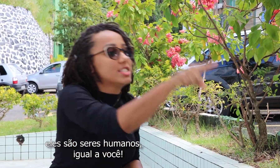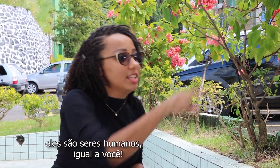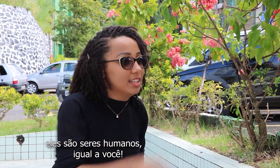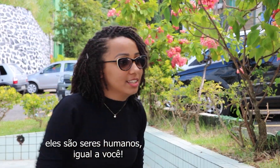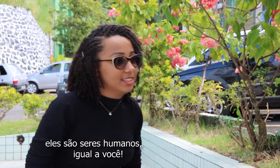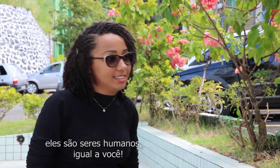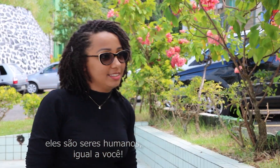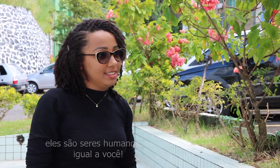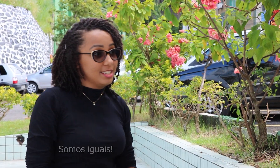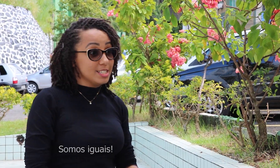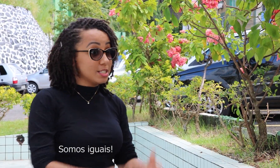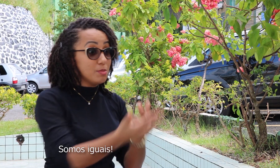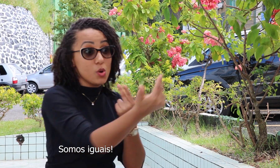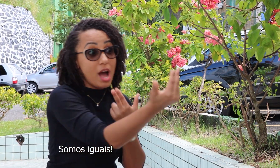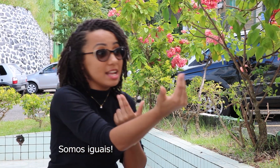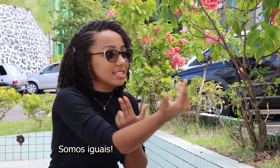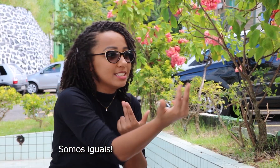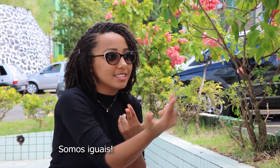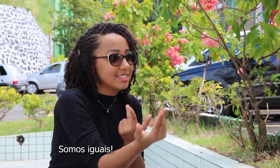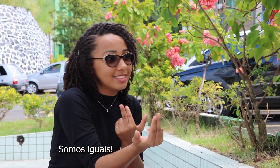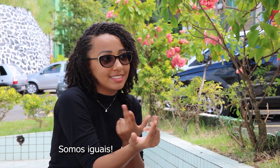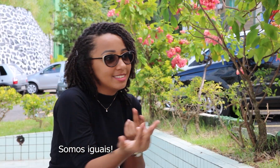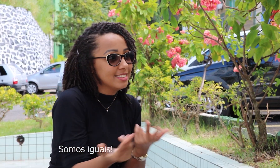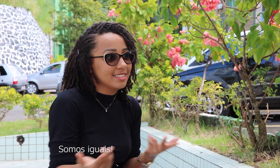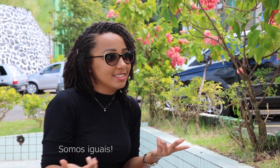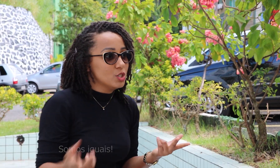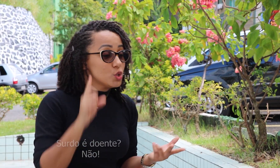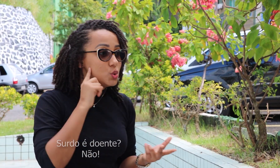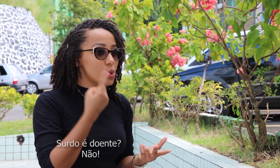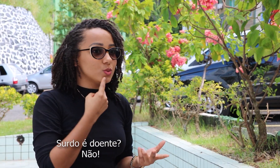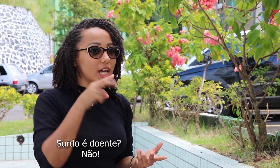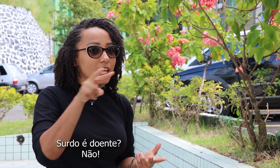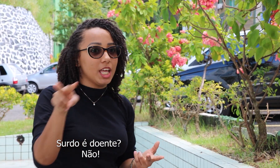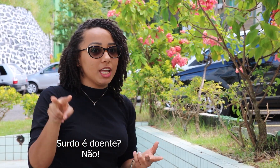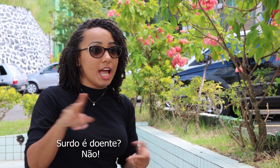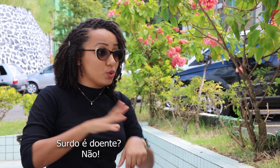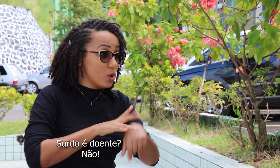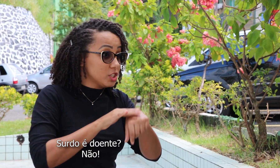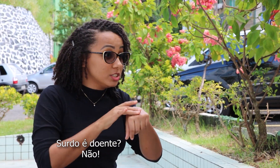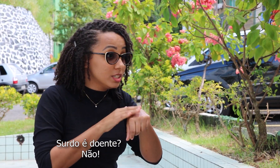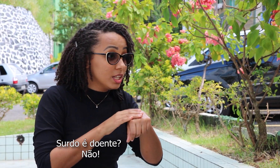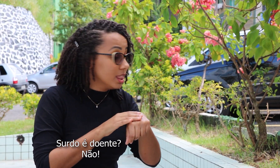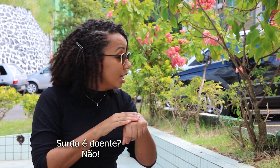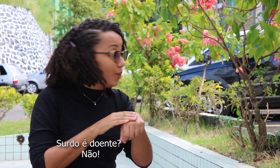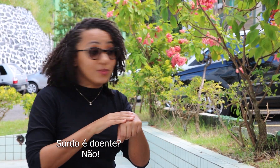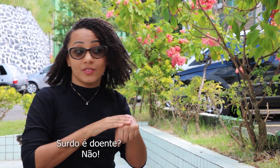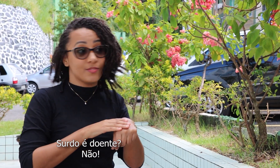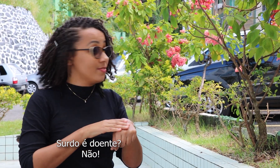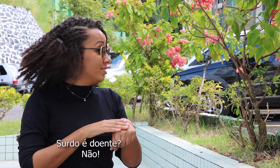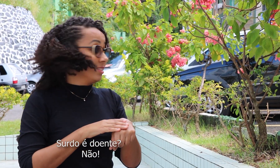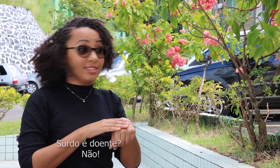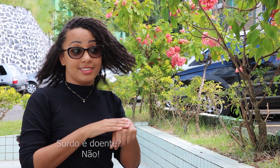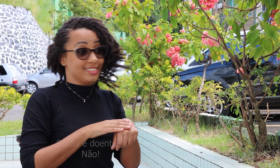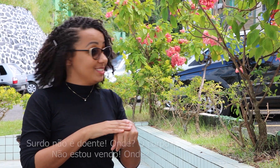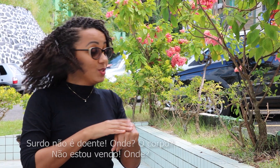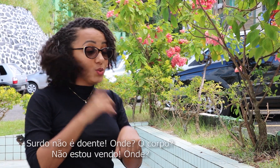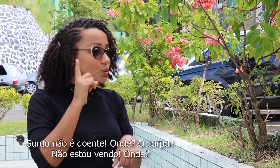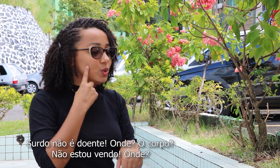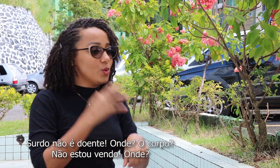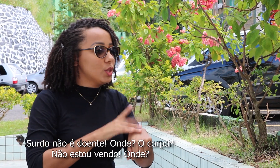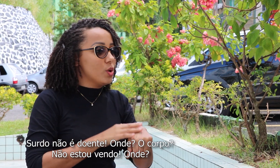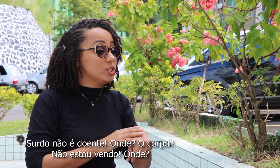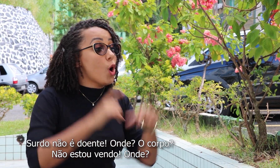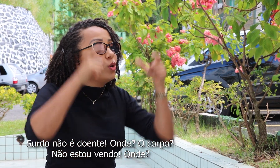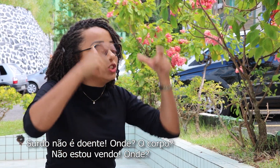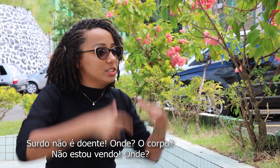a vocês. Eles são iguais. Tudo daqui é doente? Não.